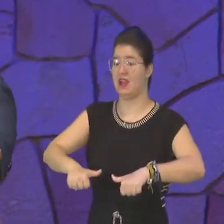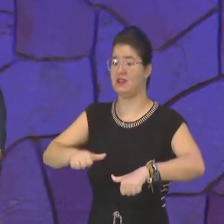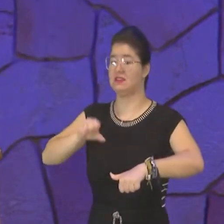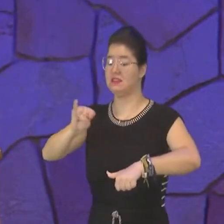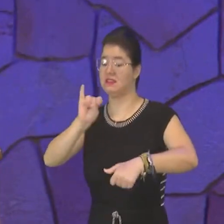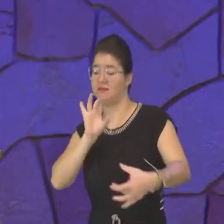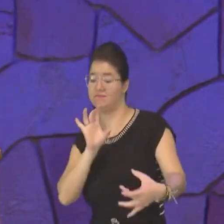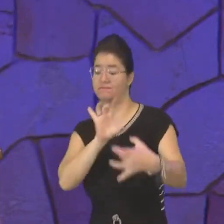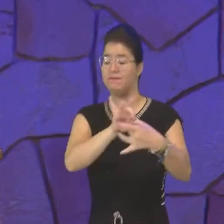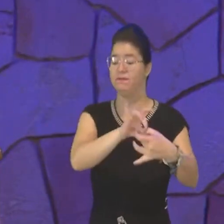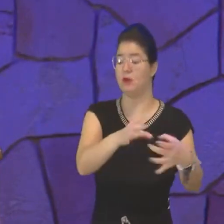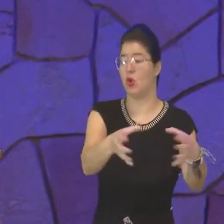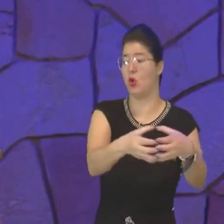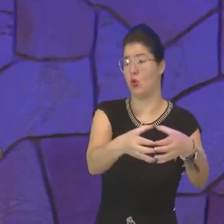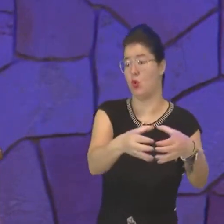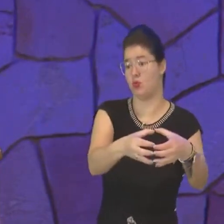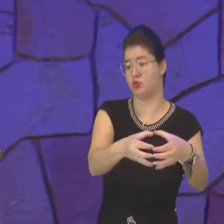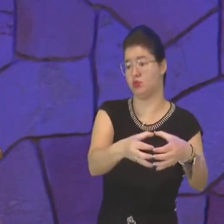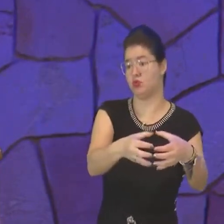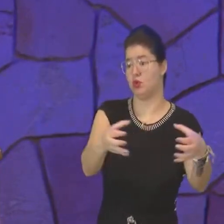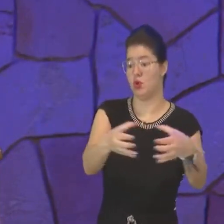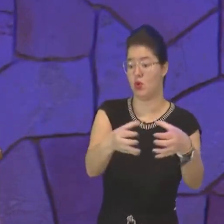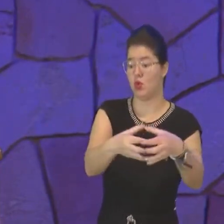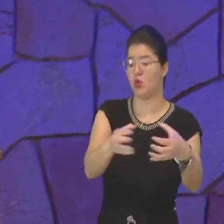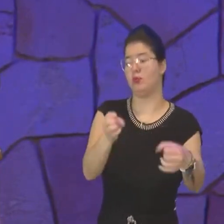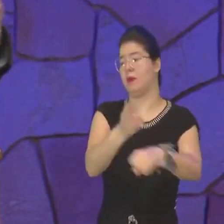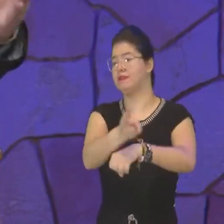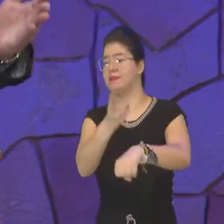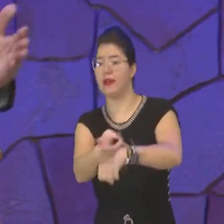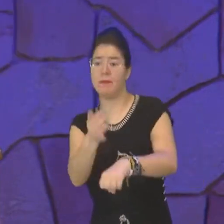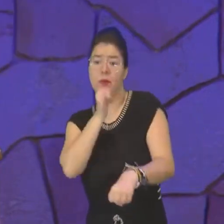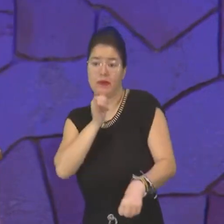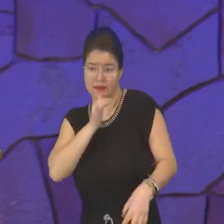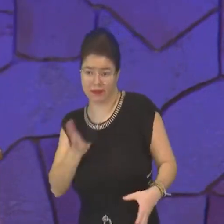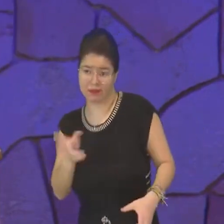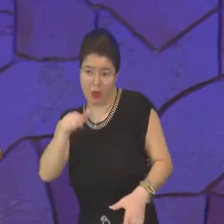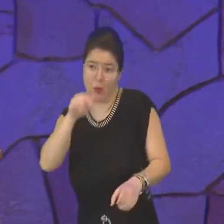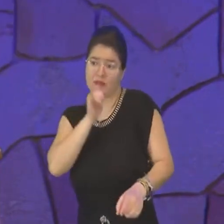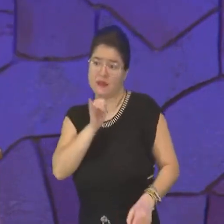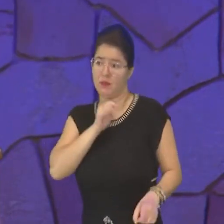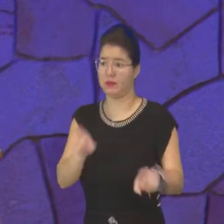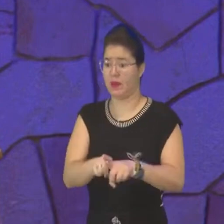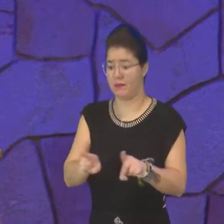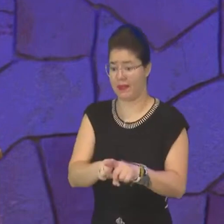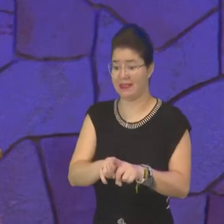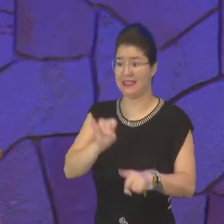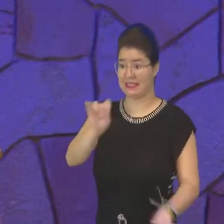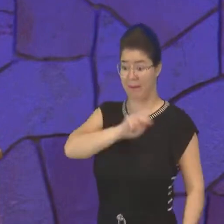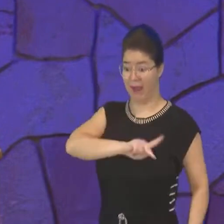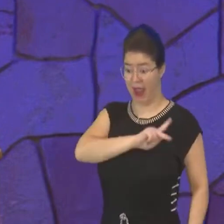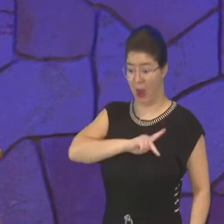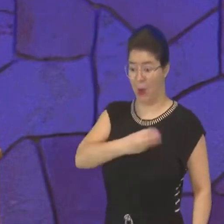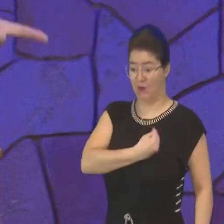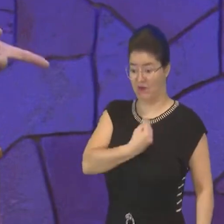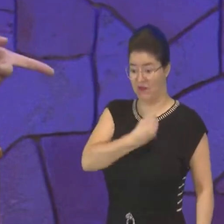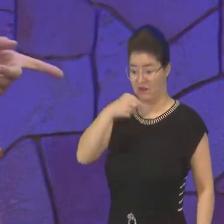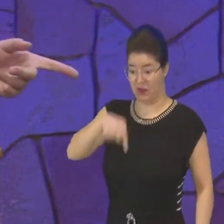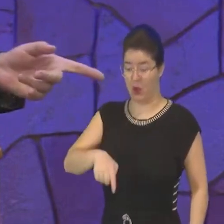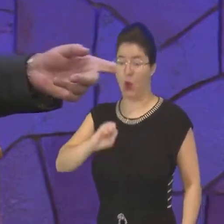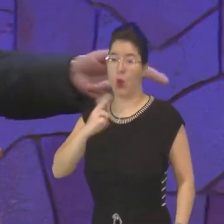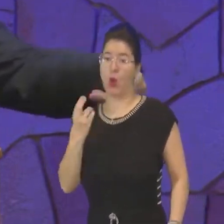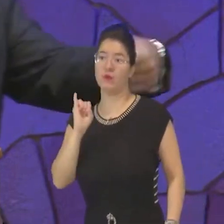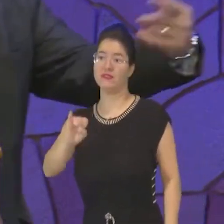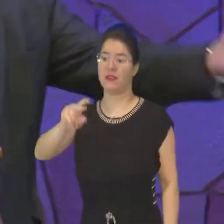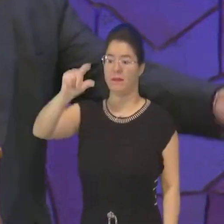grupos. Muito comum hoje, o grupo de WhatsApp seria um exemplo. Se Paulo vivesse hoje, ou se naquele